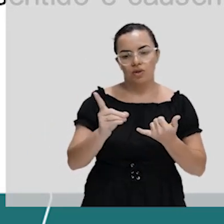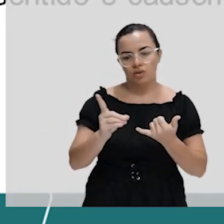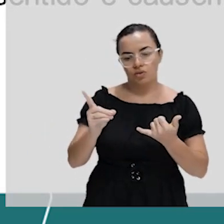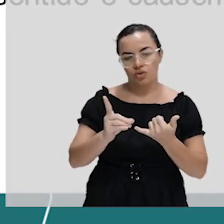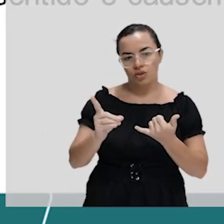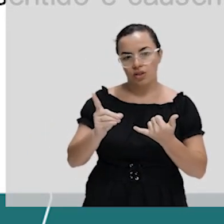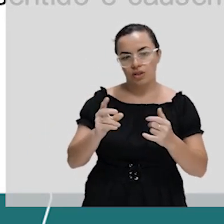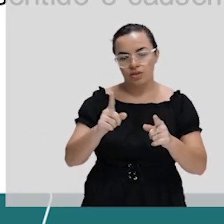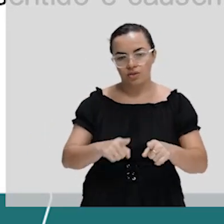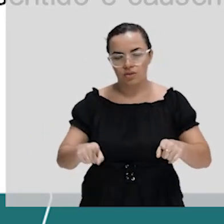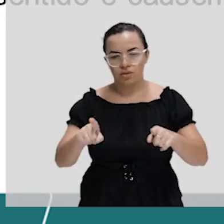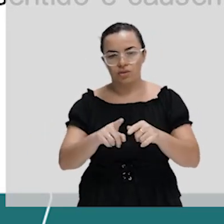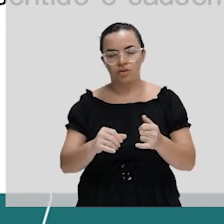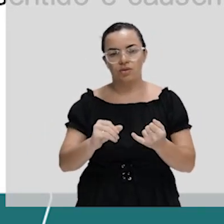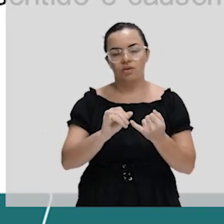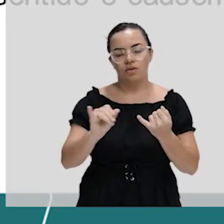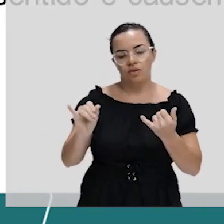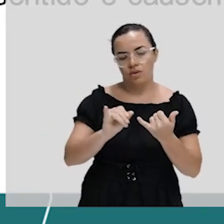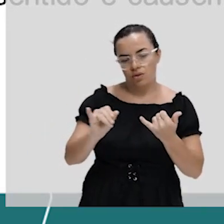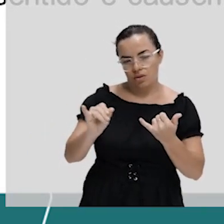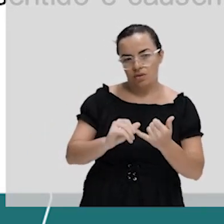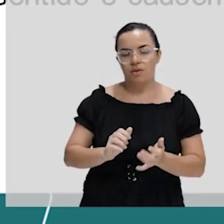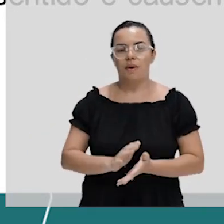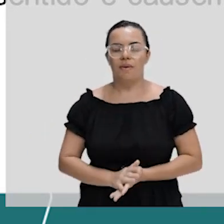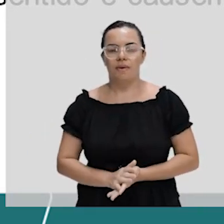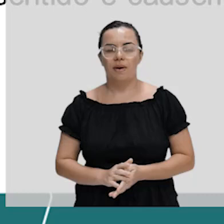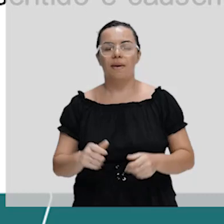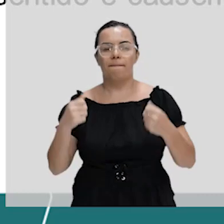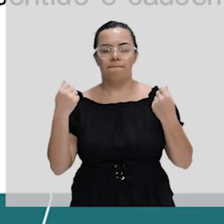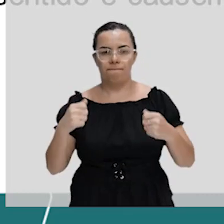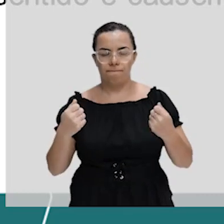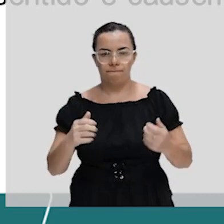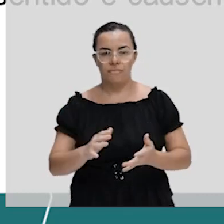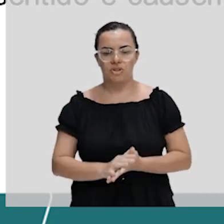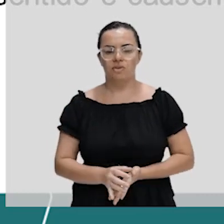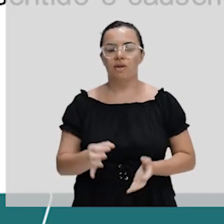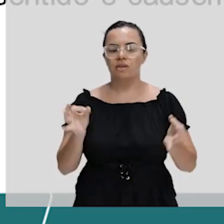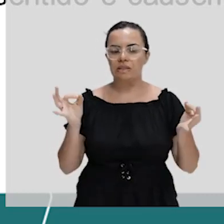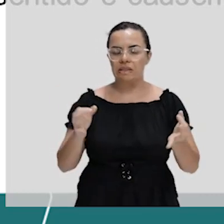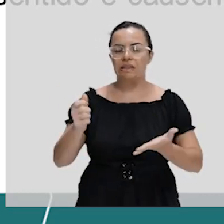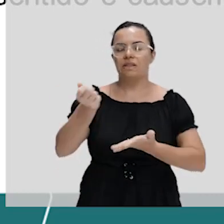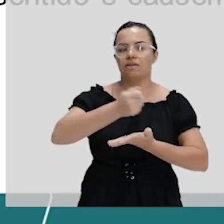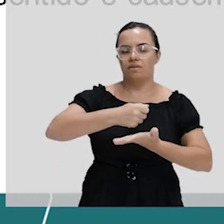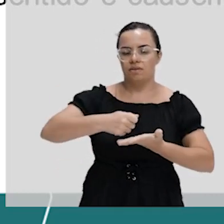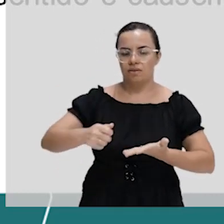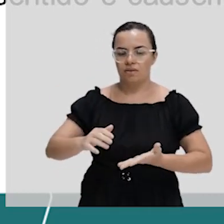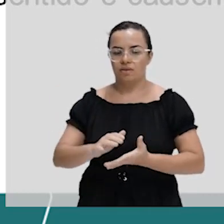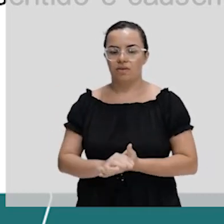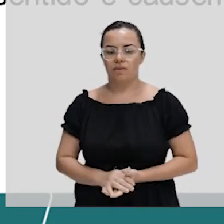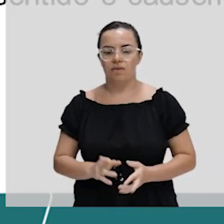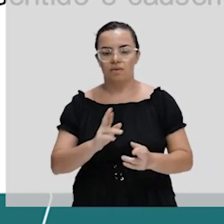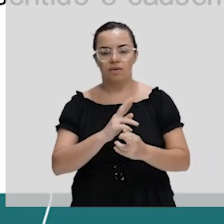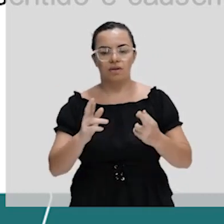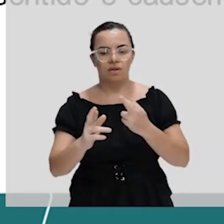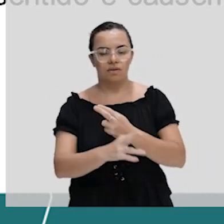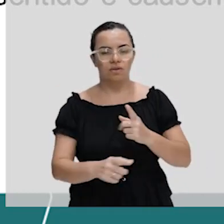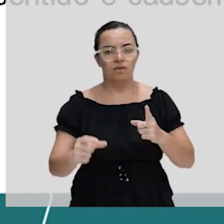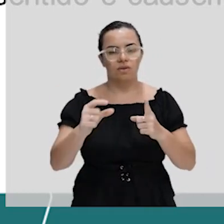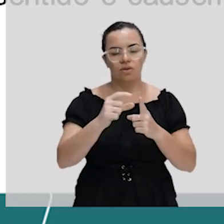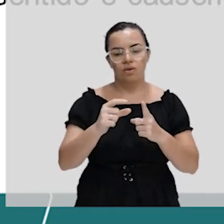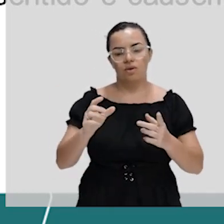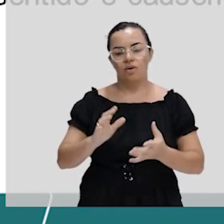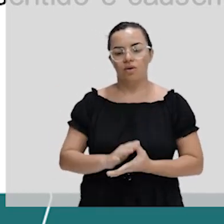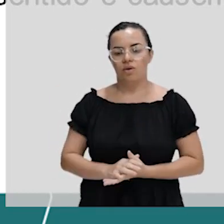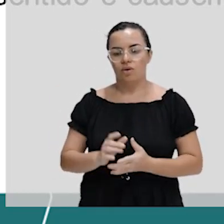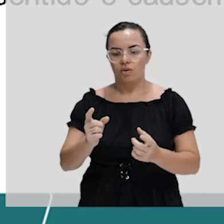acabei de falar de necessidade, precisão, tá certo? Ao estabelecer relações entre palavras, que no